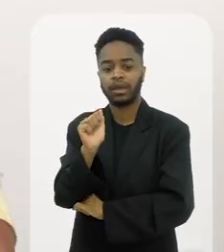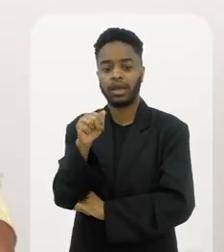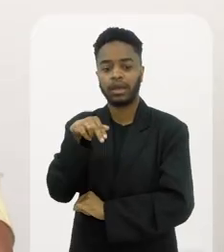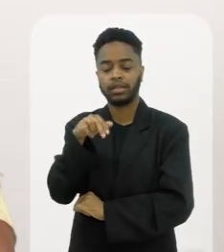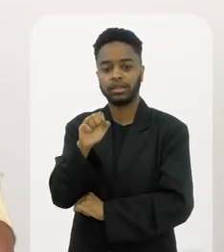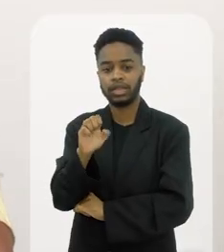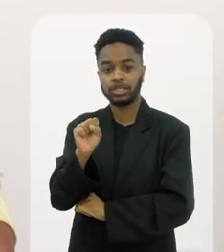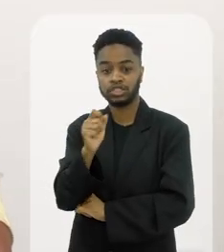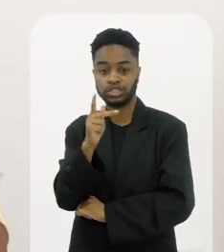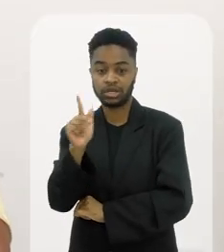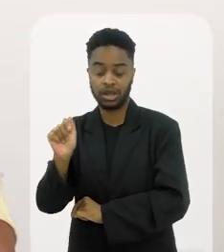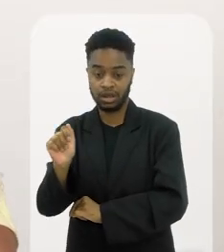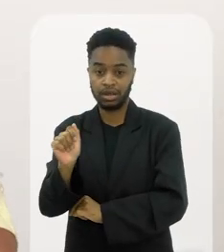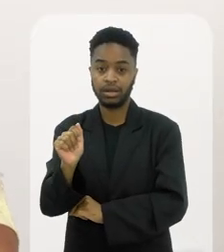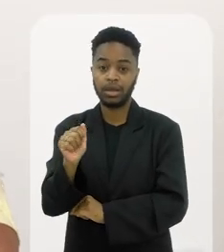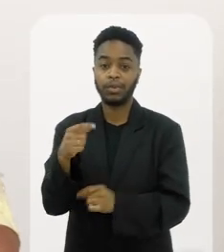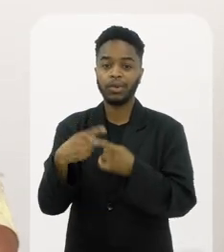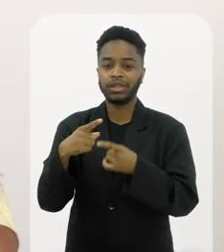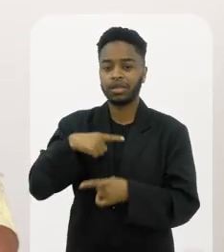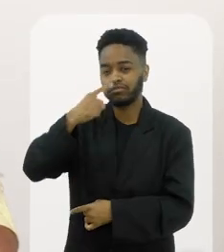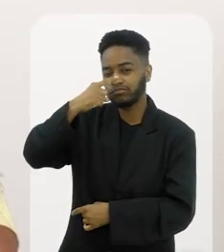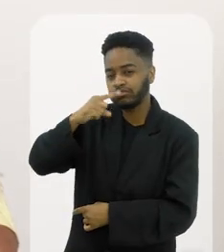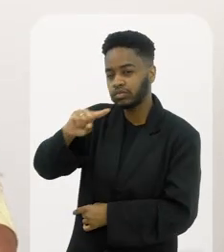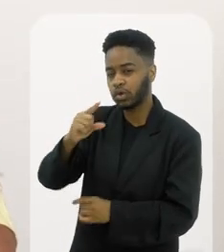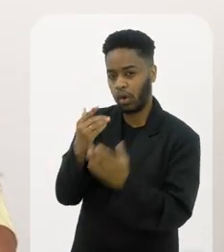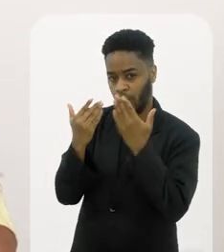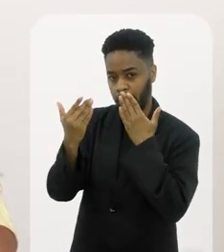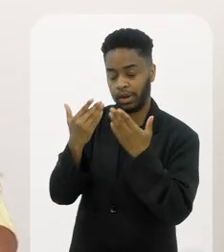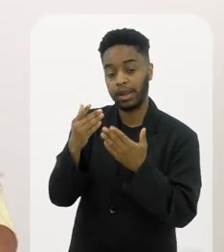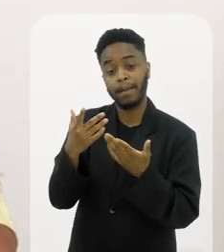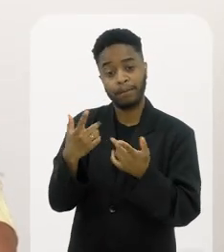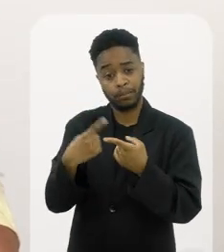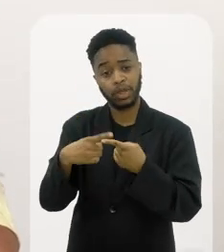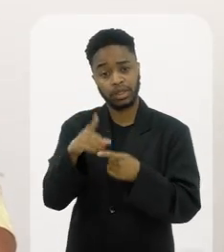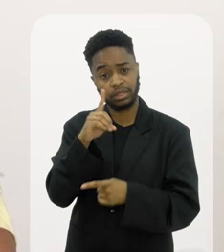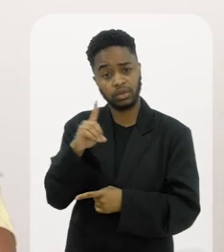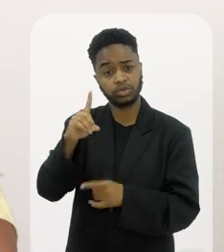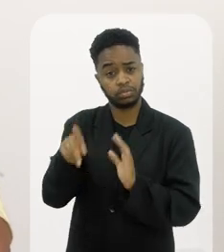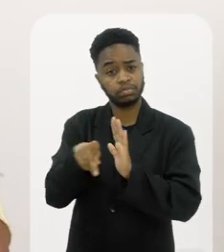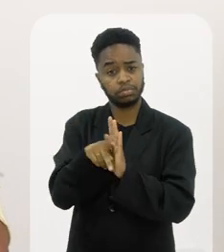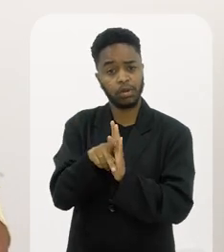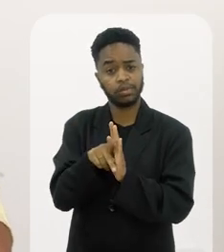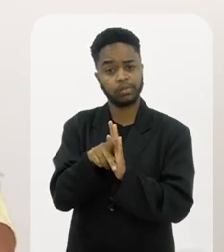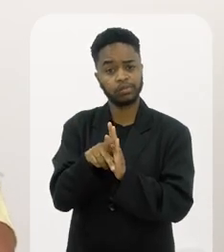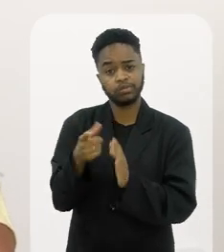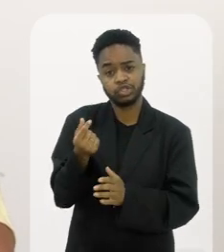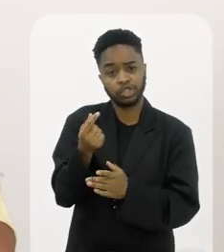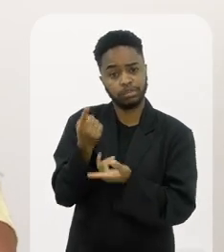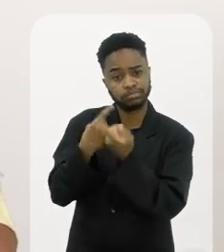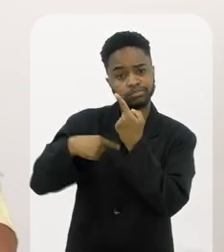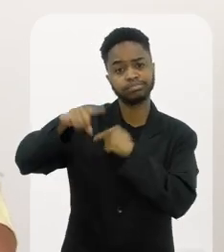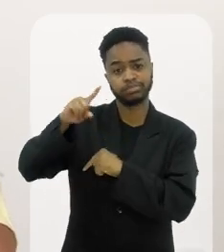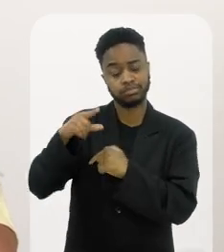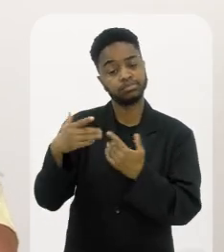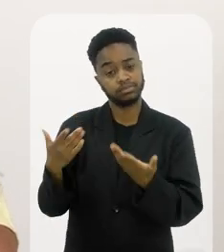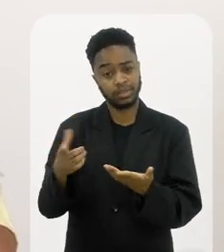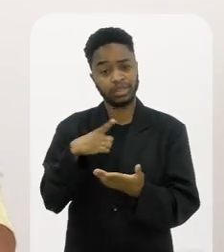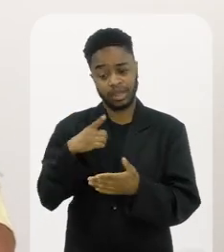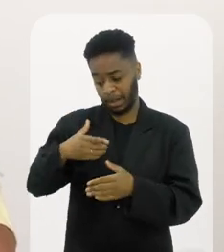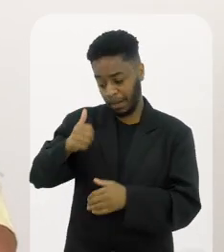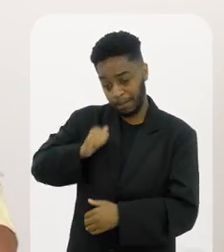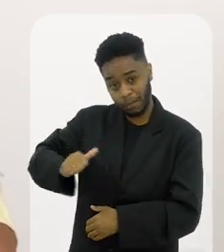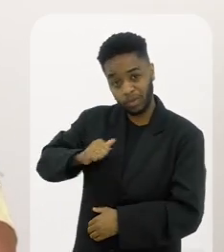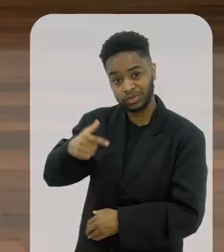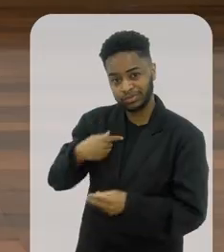porque ele é um semideus para prosperidade. Entendeu? Ah, sim. Eu, inclusive, estou com um aí na bolsa que eu vou dar de presente para minha nora de